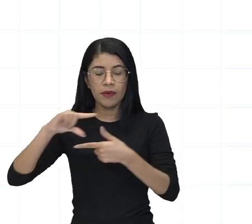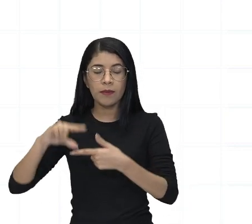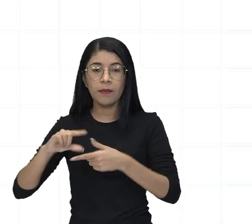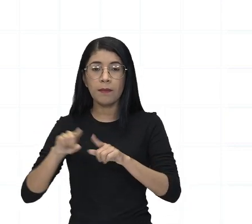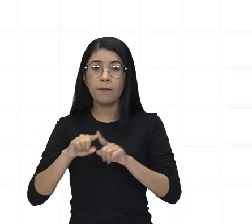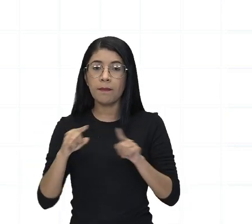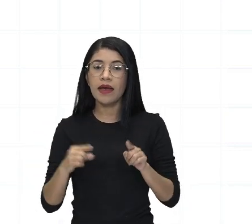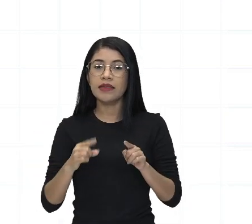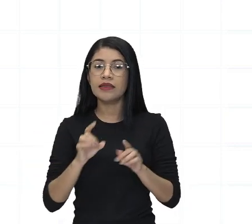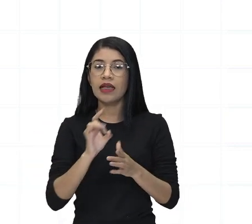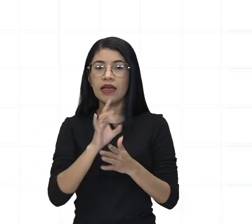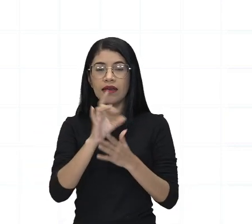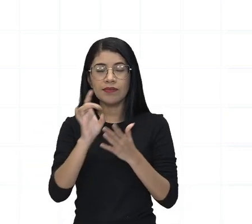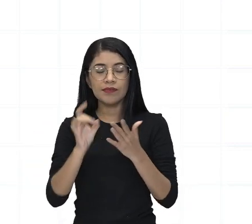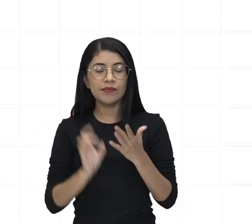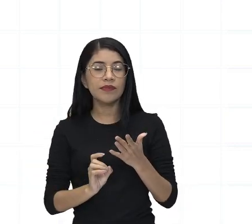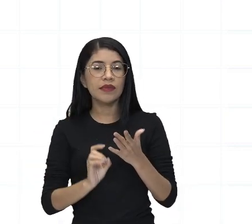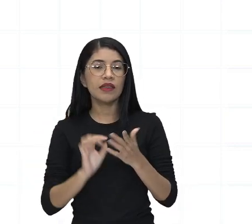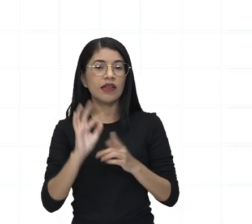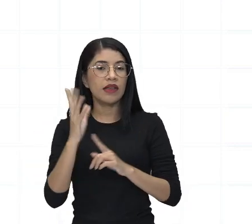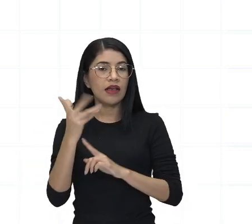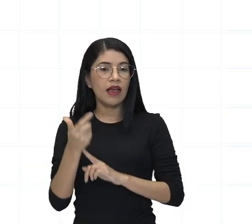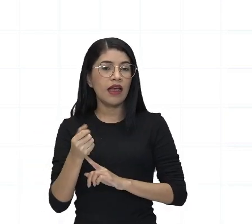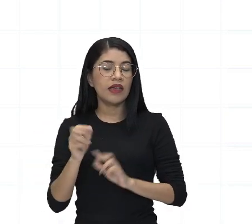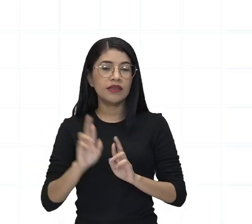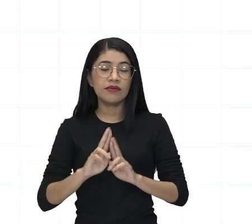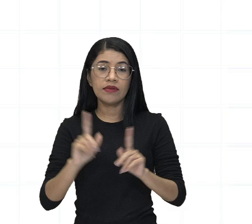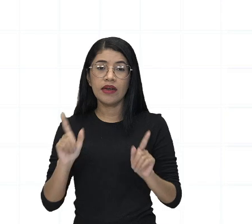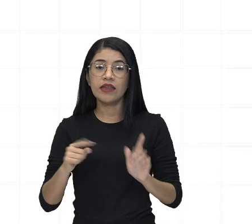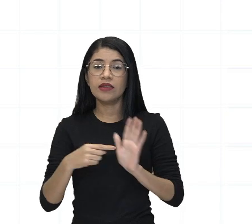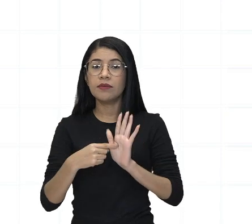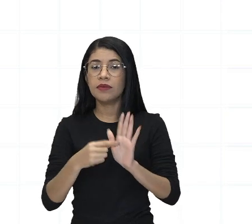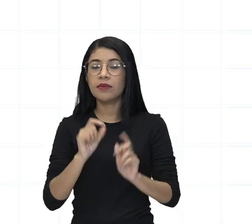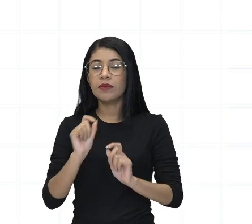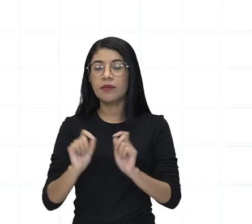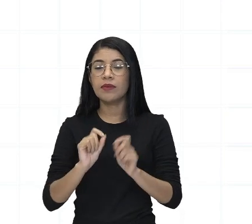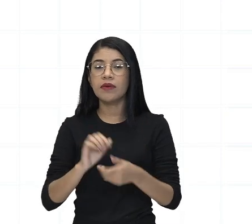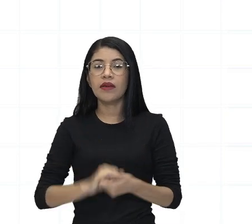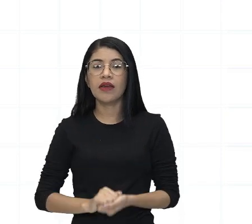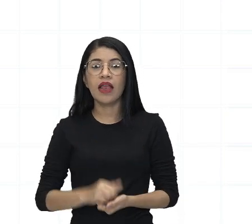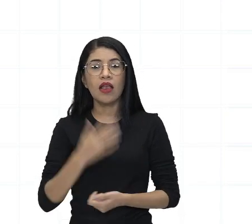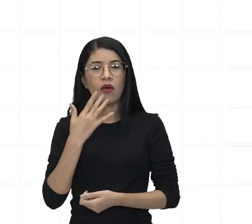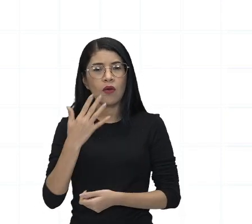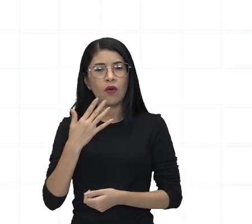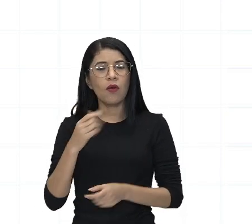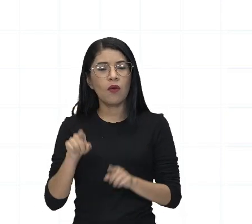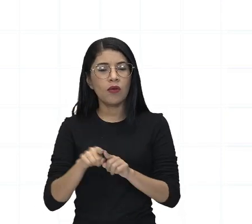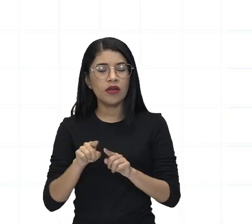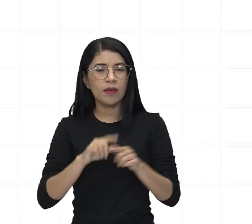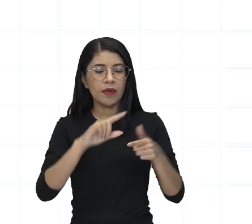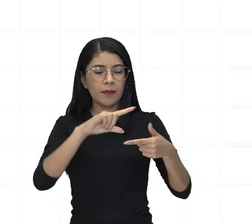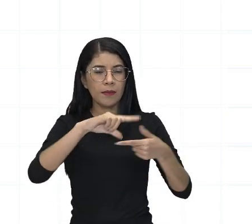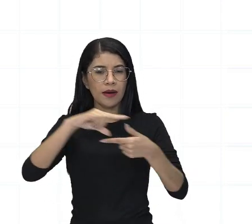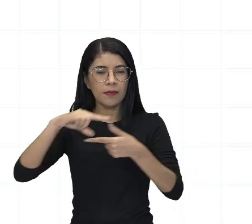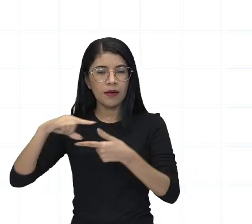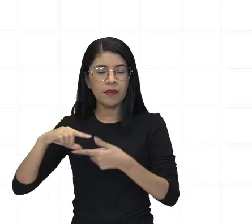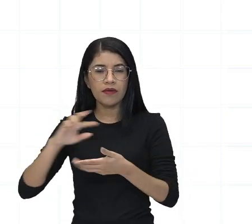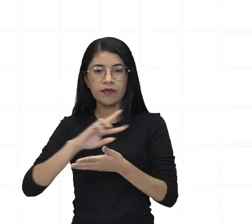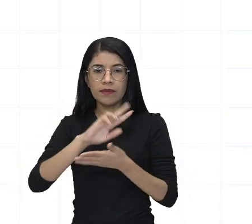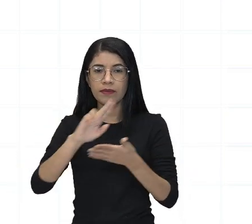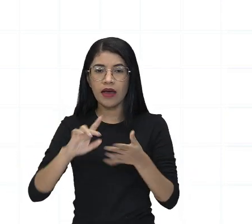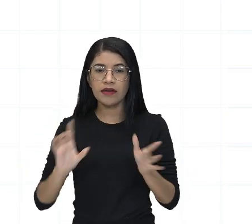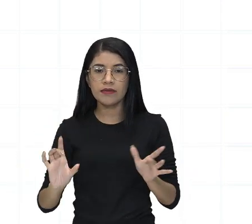trabalho é uma composição diferente e todos apresentam equilíbrio entre cores e formas. Observando aí o